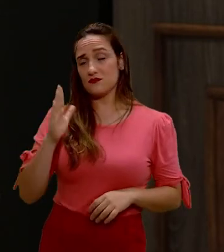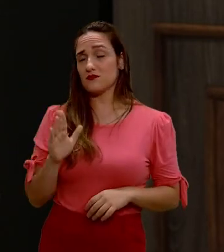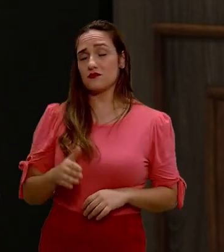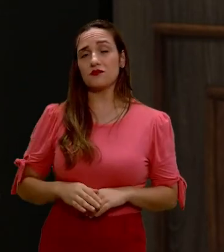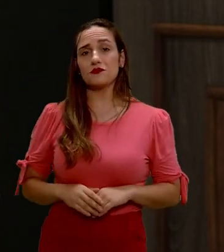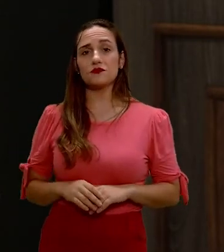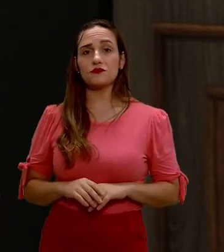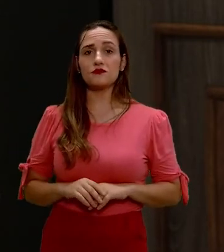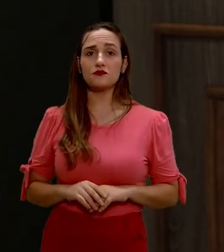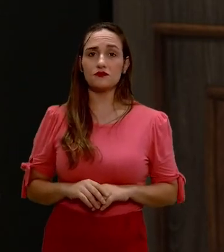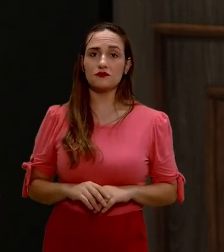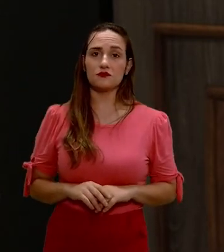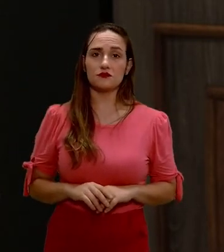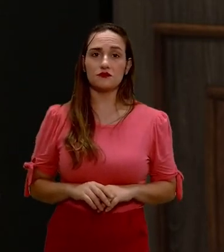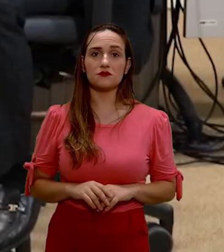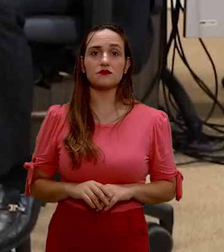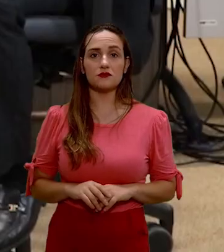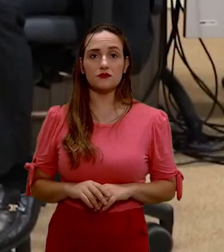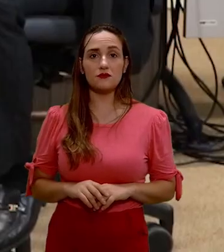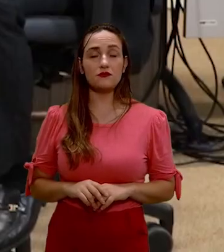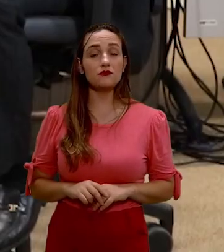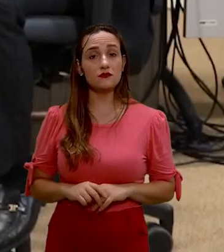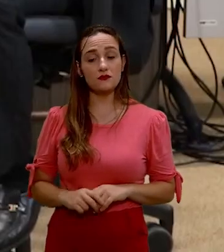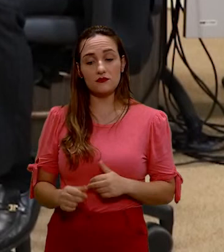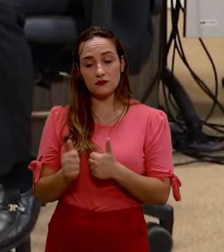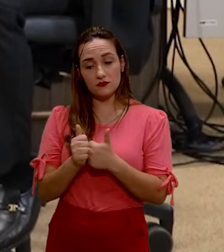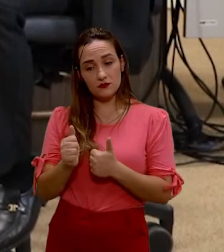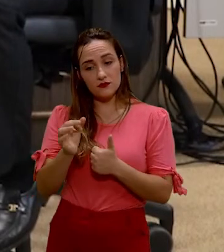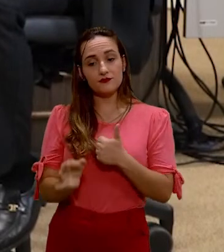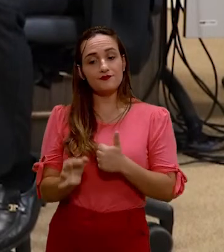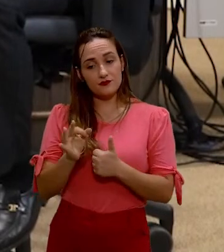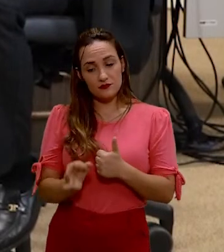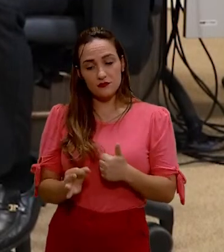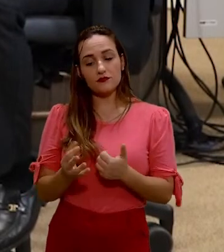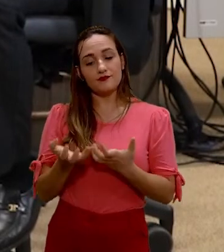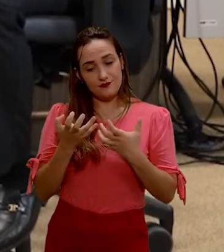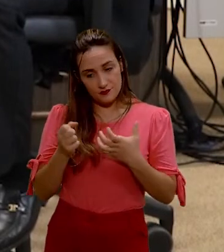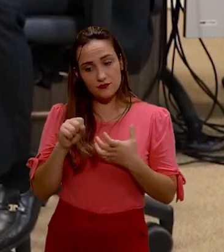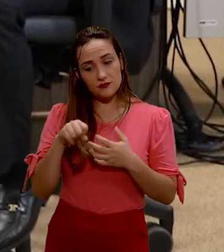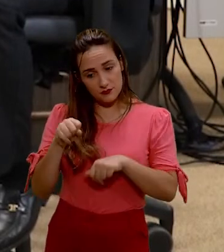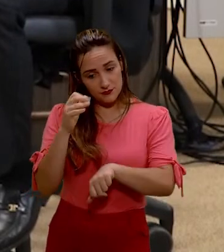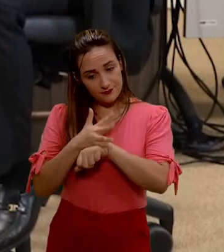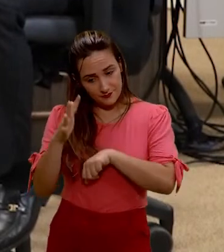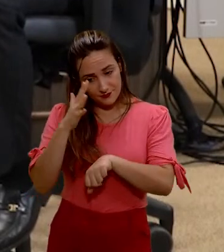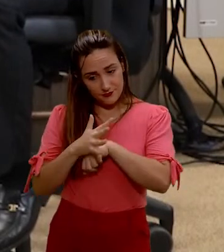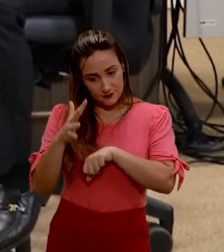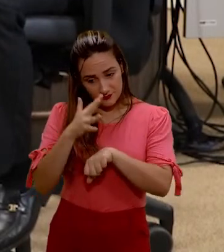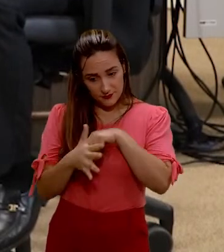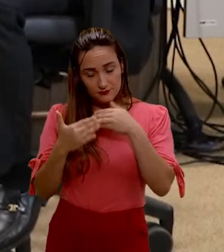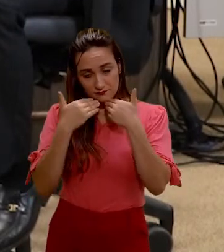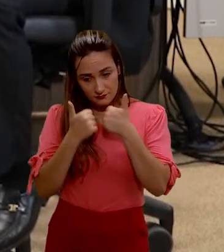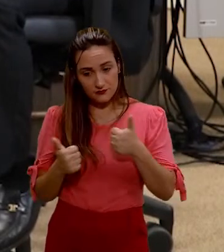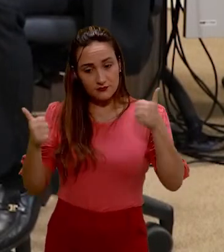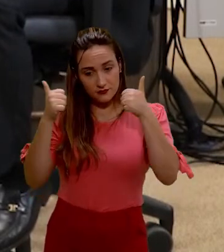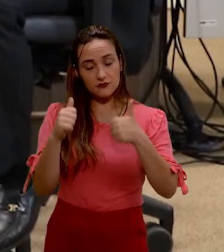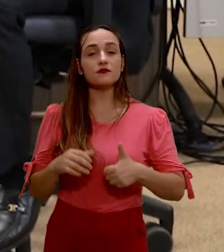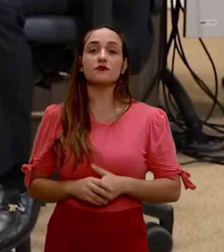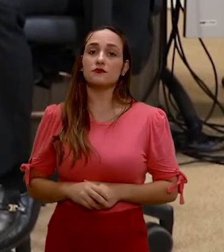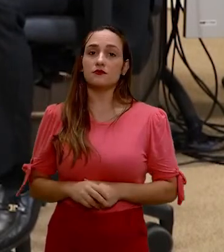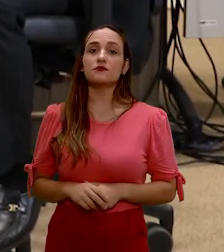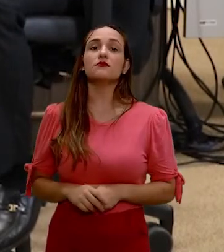acontecendo, né? O tribunal tem investido, inclusive, na CPE como um polo de treinamento desses sistemas,